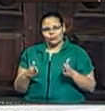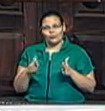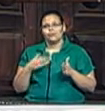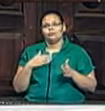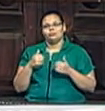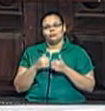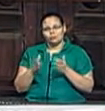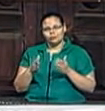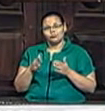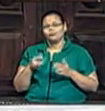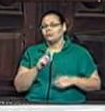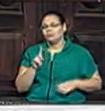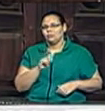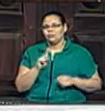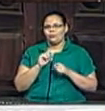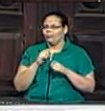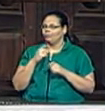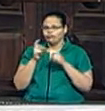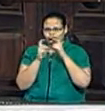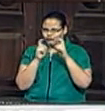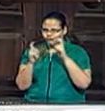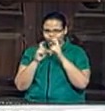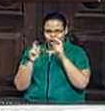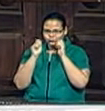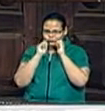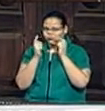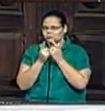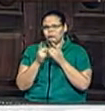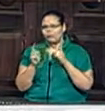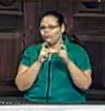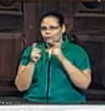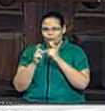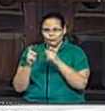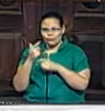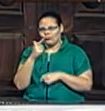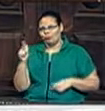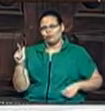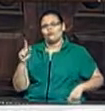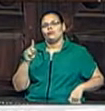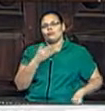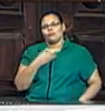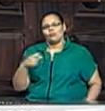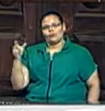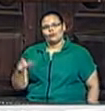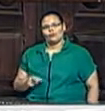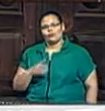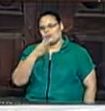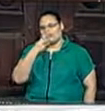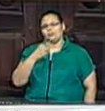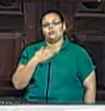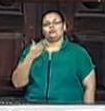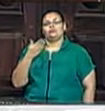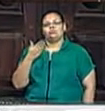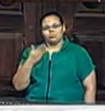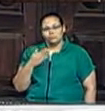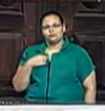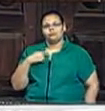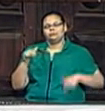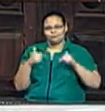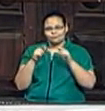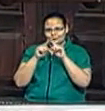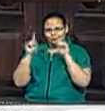maneira torta. Não foi discutido com o Parlamento, não foi discutido com os demais poderes, surpreendeu e assustou os